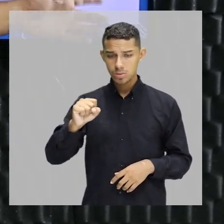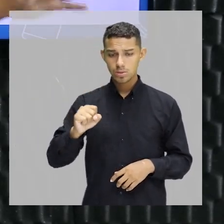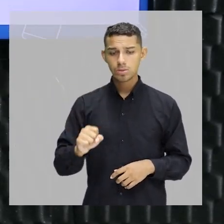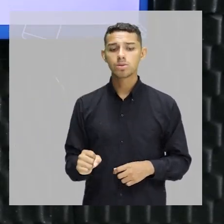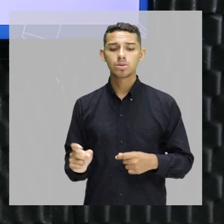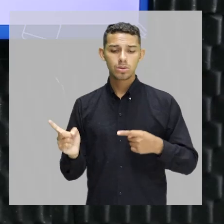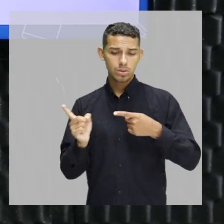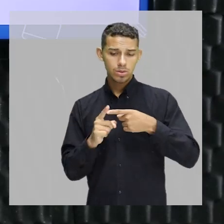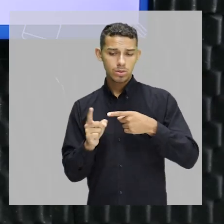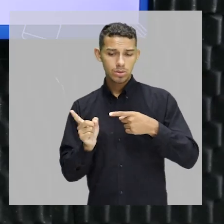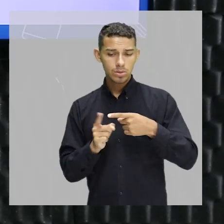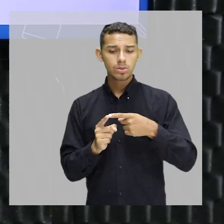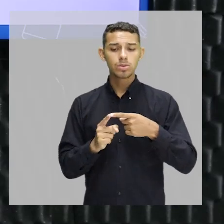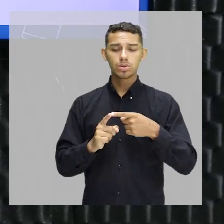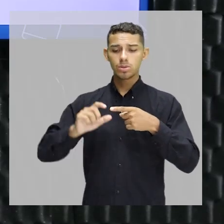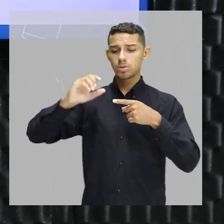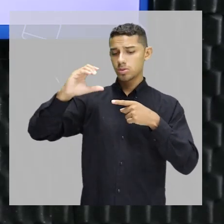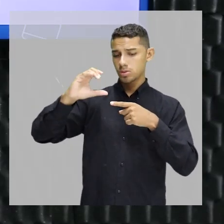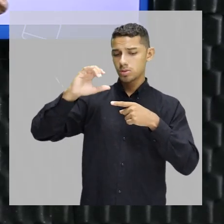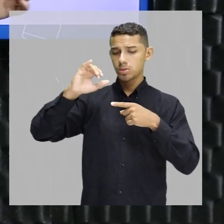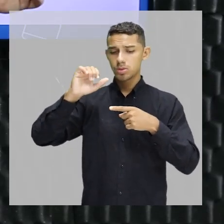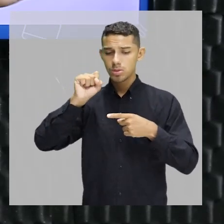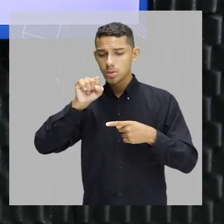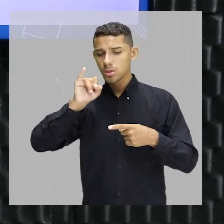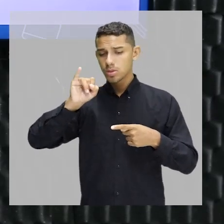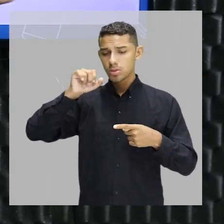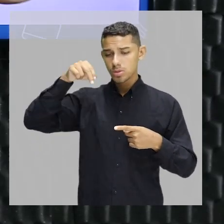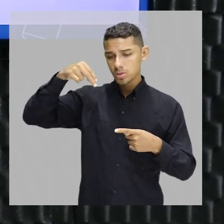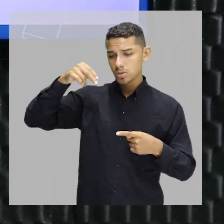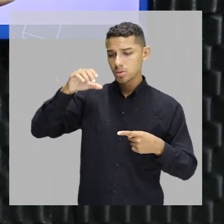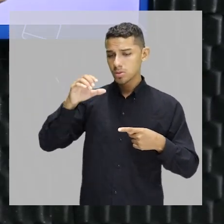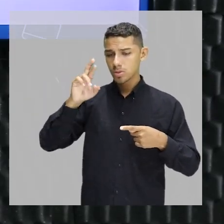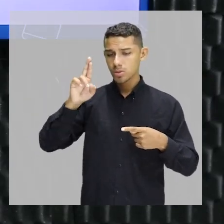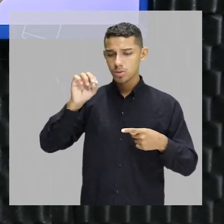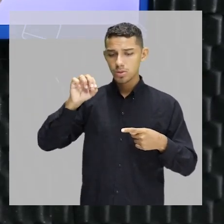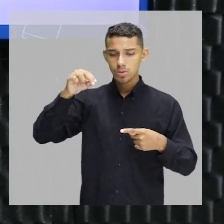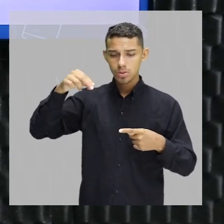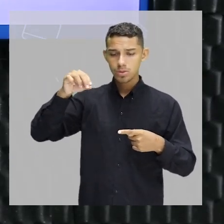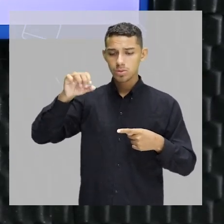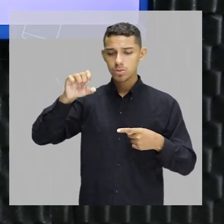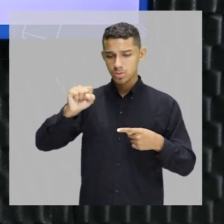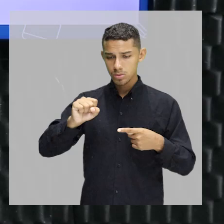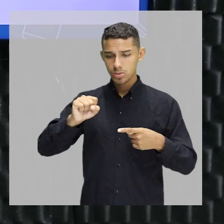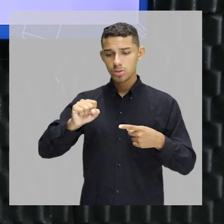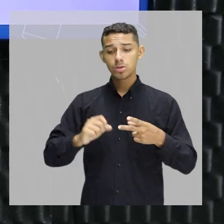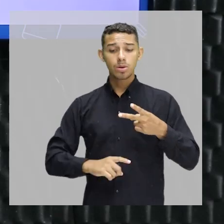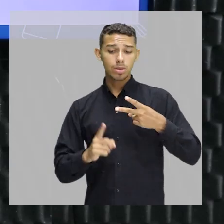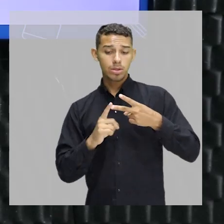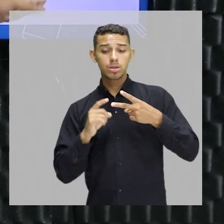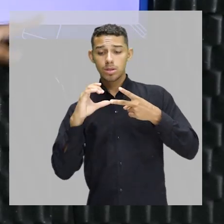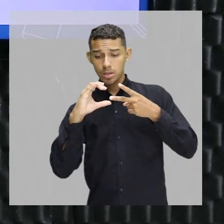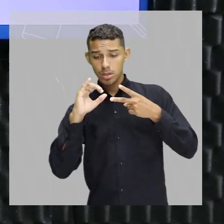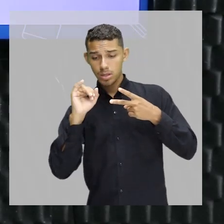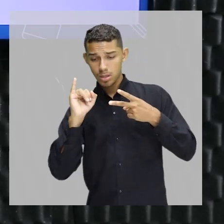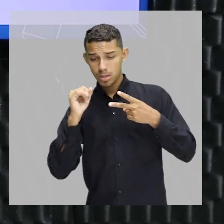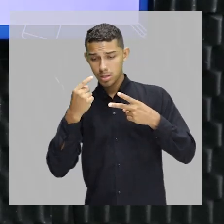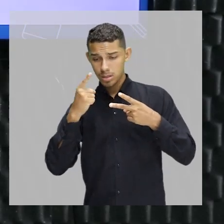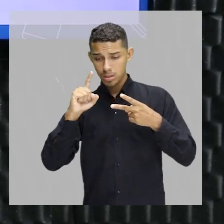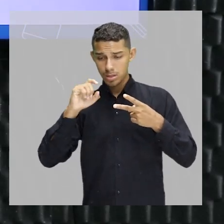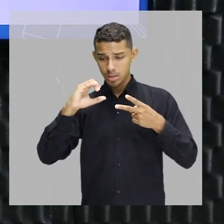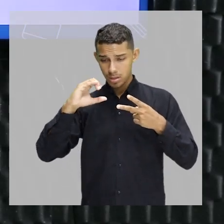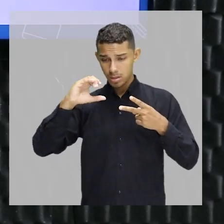síncrontron. Certo? Percebam que além da letra inicial, tá ok? Ele tem